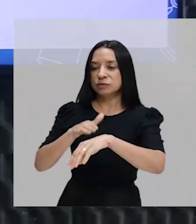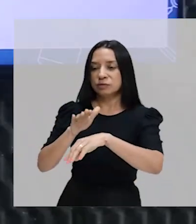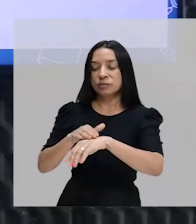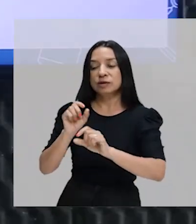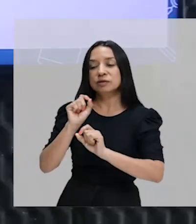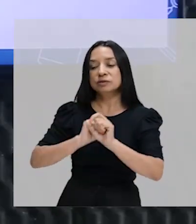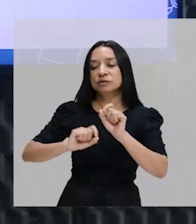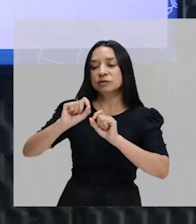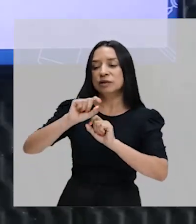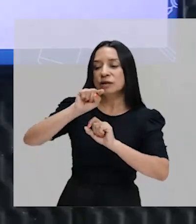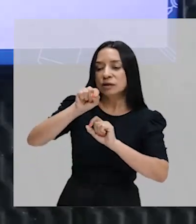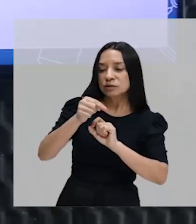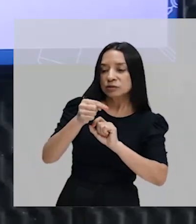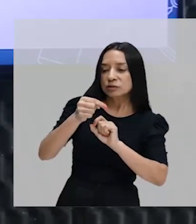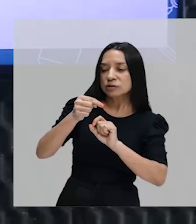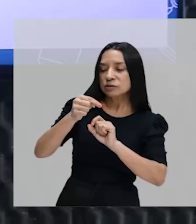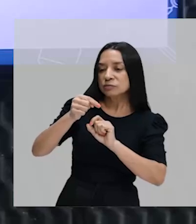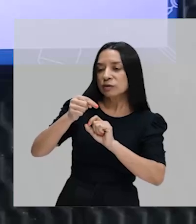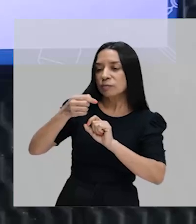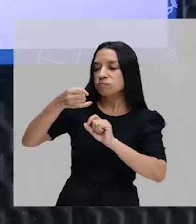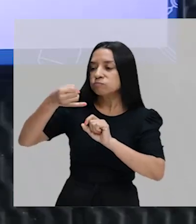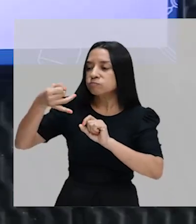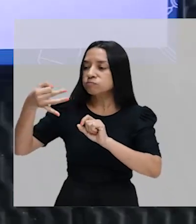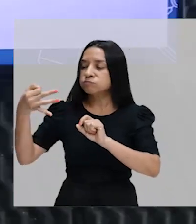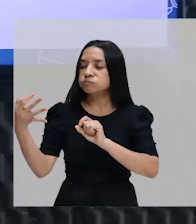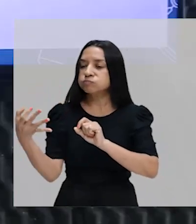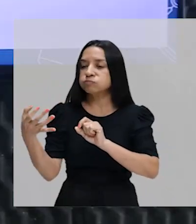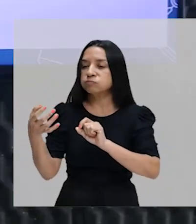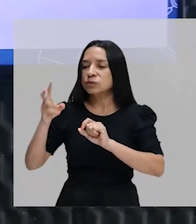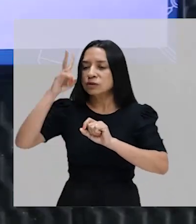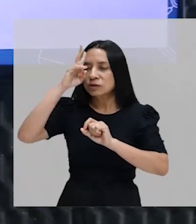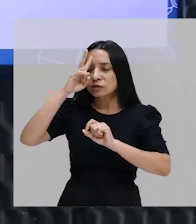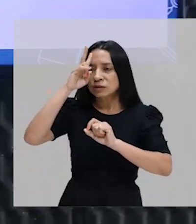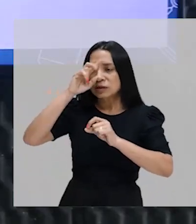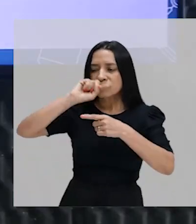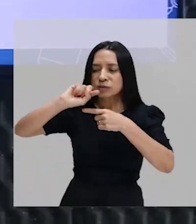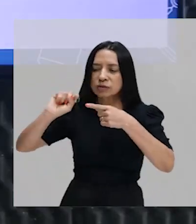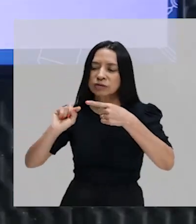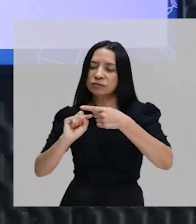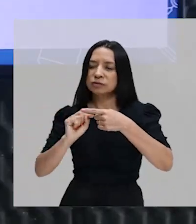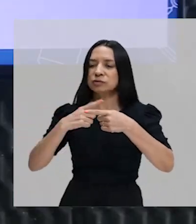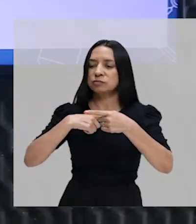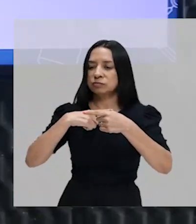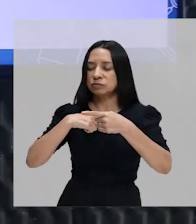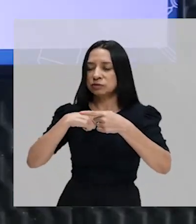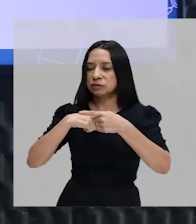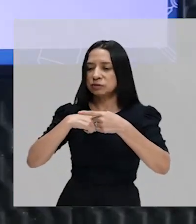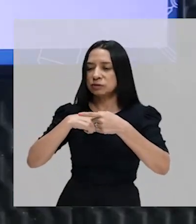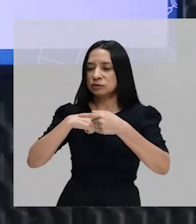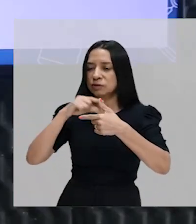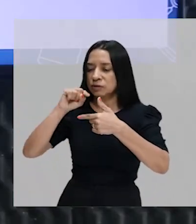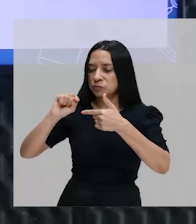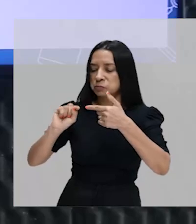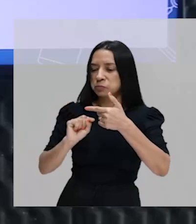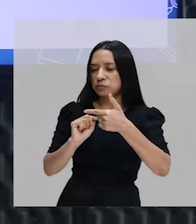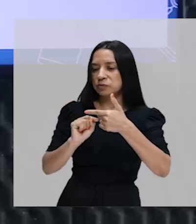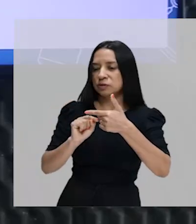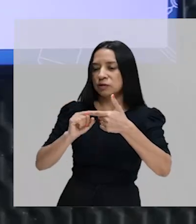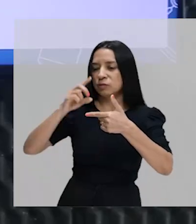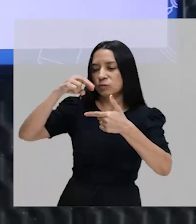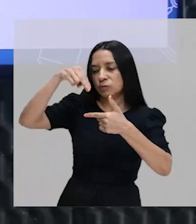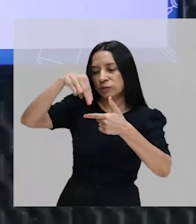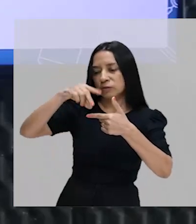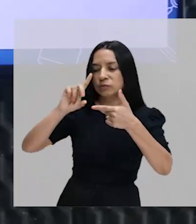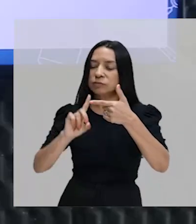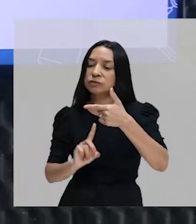de dízimas periódicas, e na dízima periódica, lembra aquela fração que gerou? Lembra que eu fiz a divisão do numerador pelo denominador?